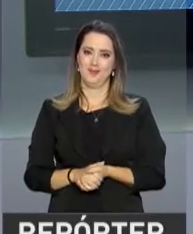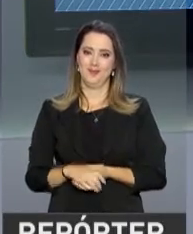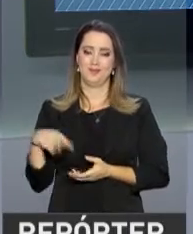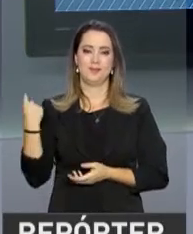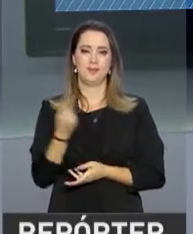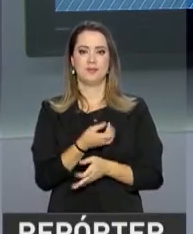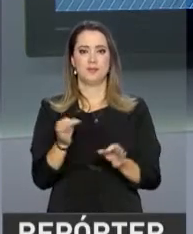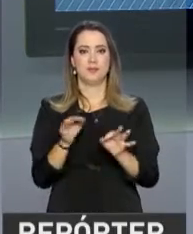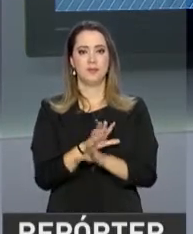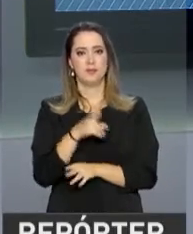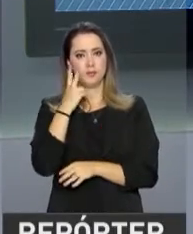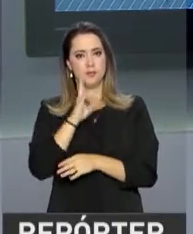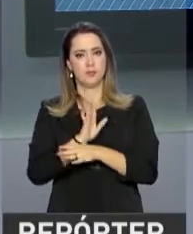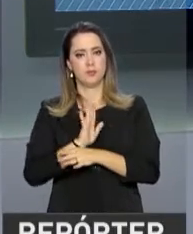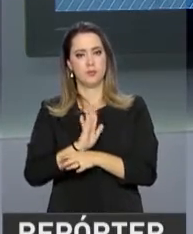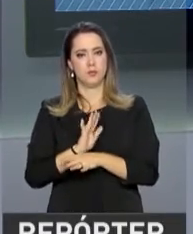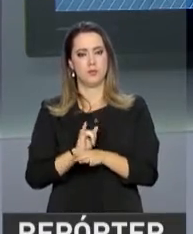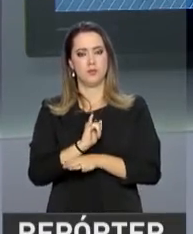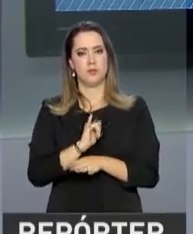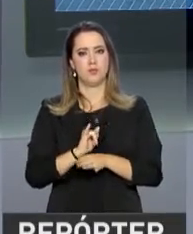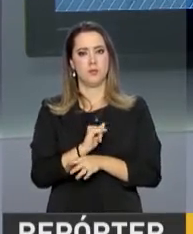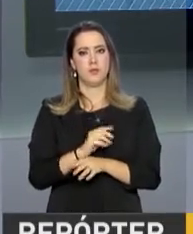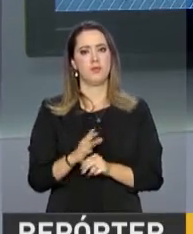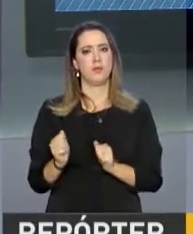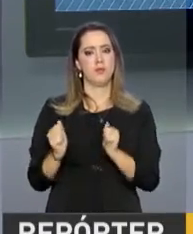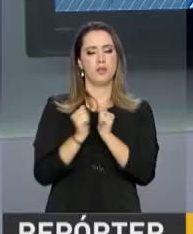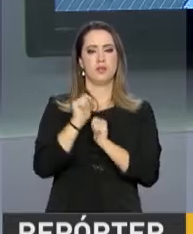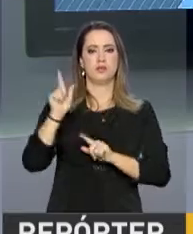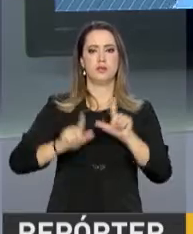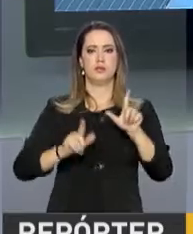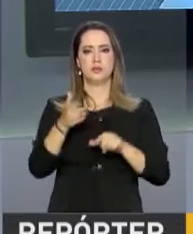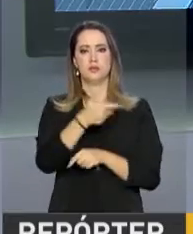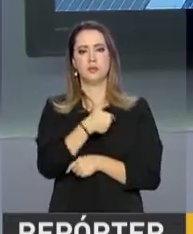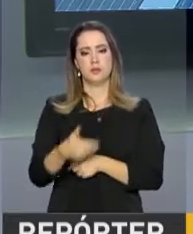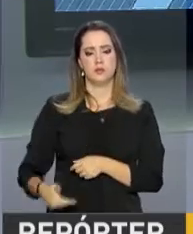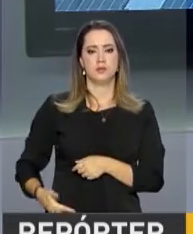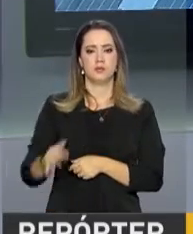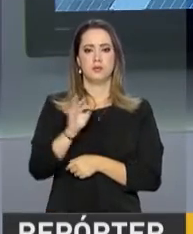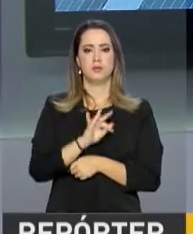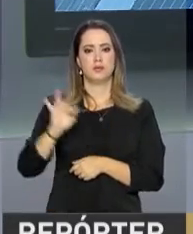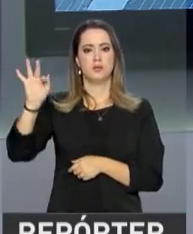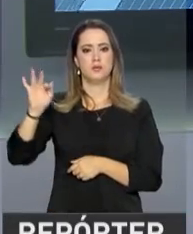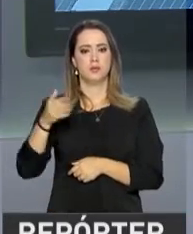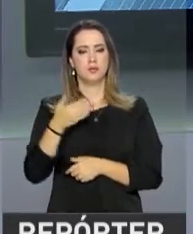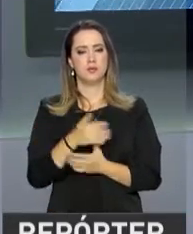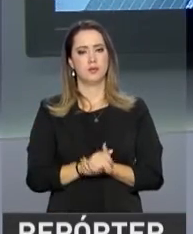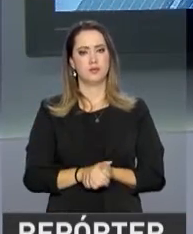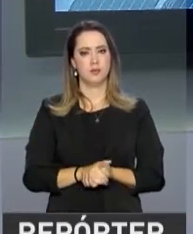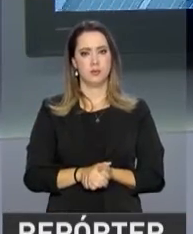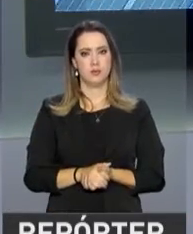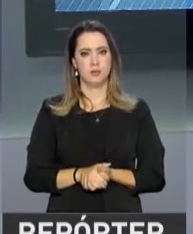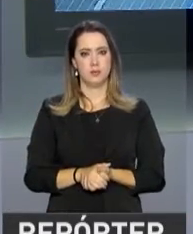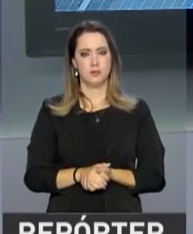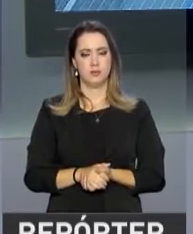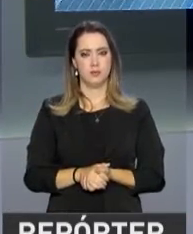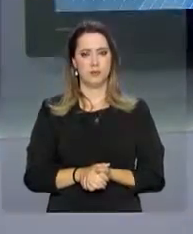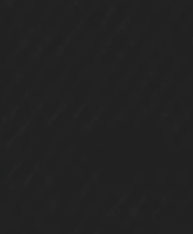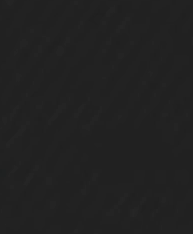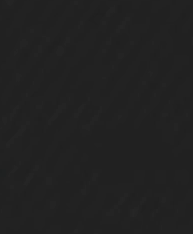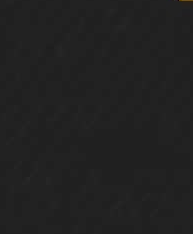por aqui você pode rever as reportagens no youtube continue com a gente aqui na nbr a tv do governo federal